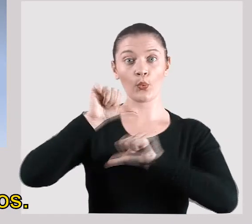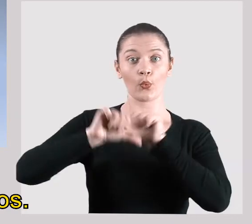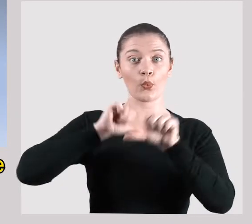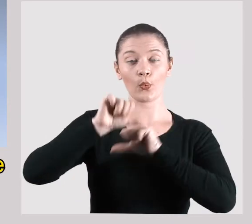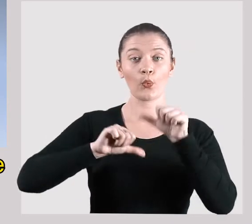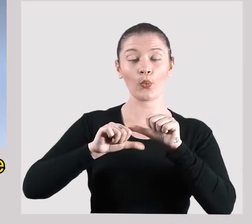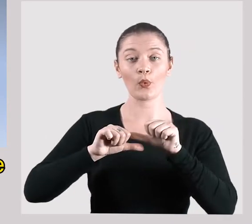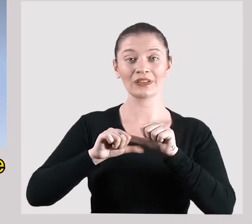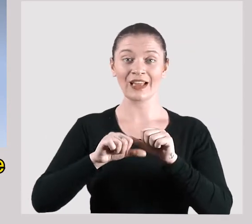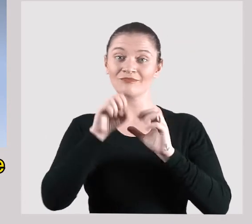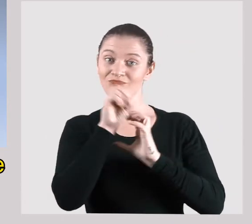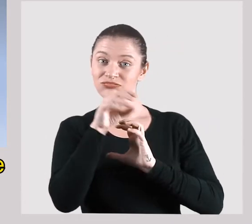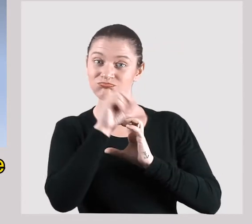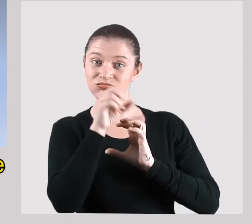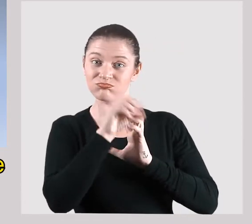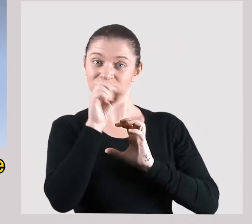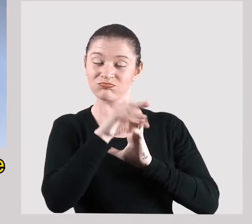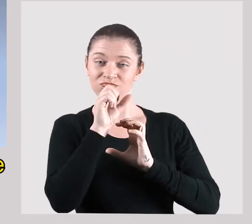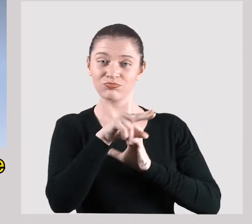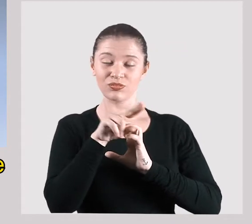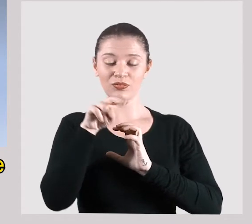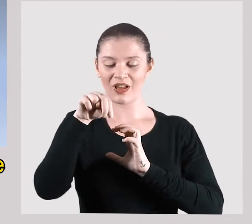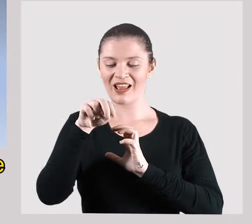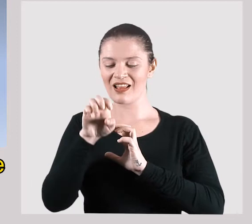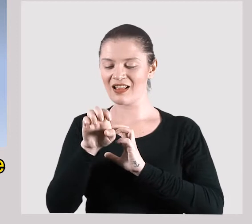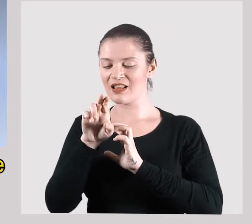neurônios. Então, isso